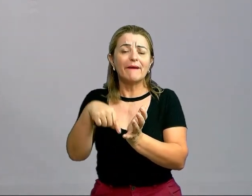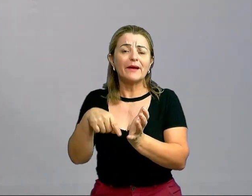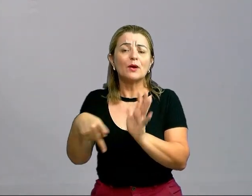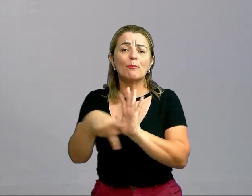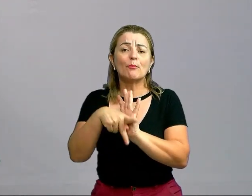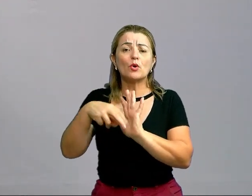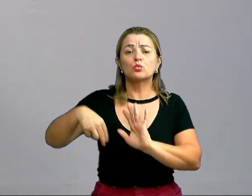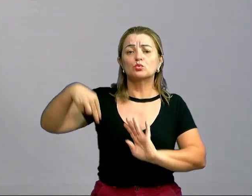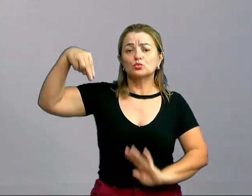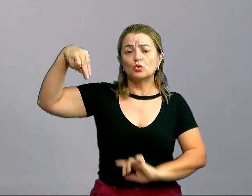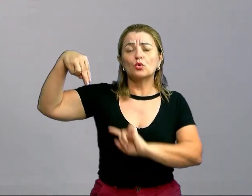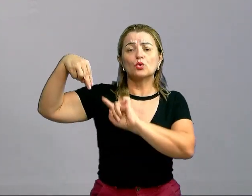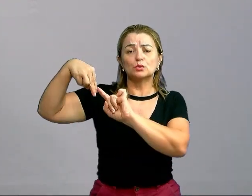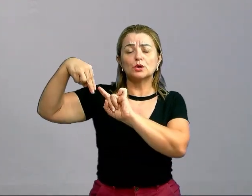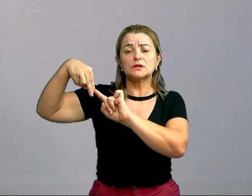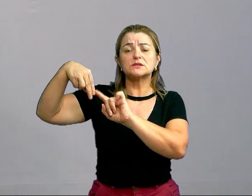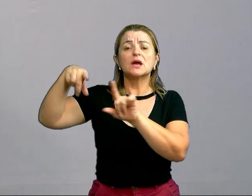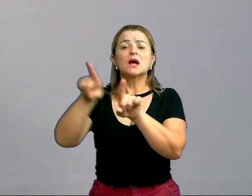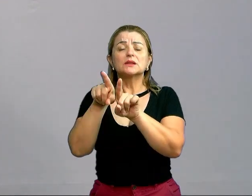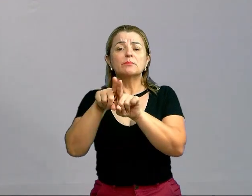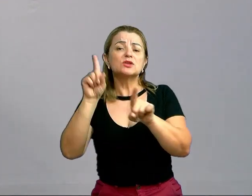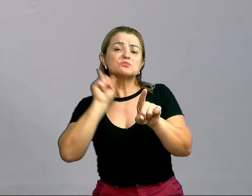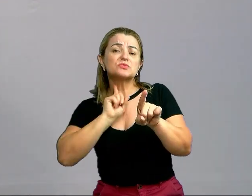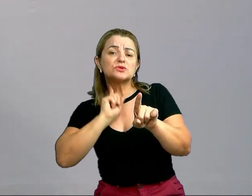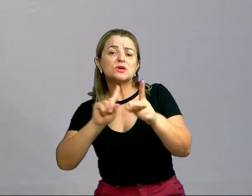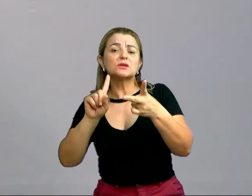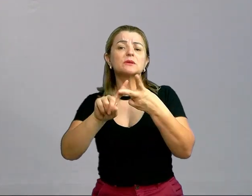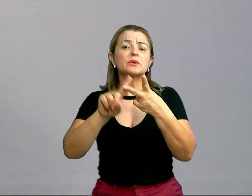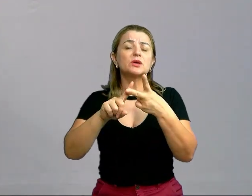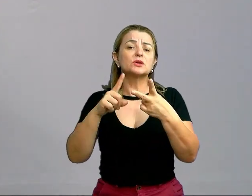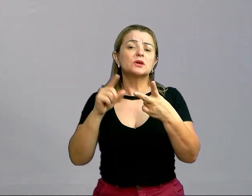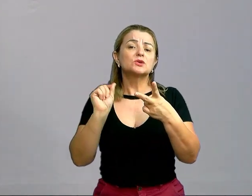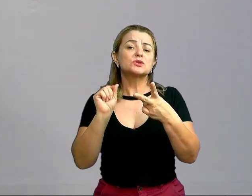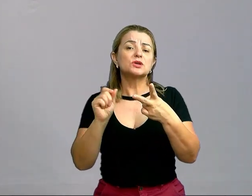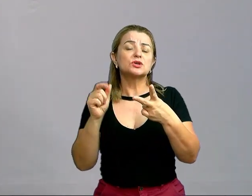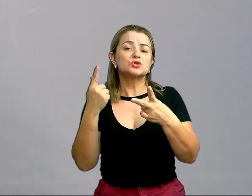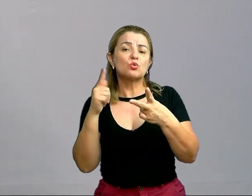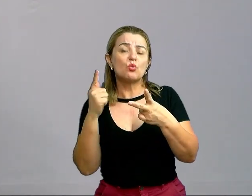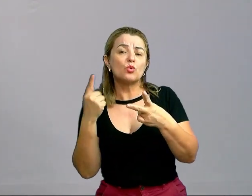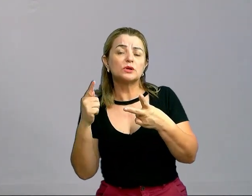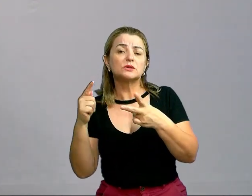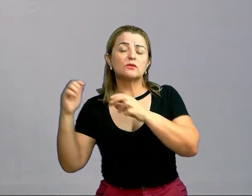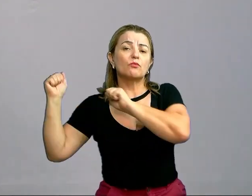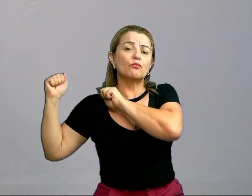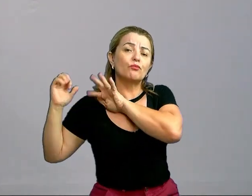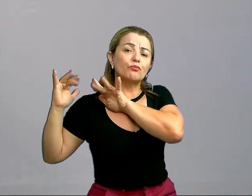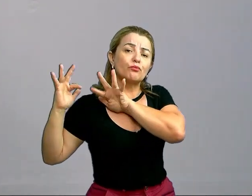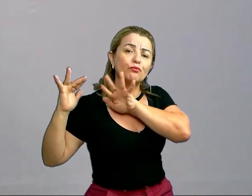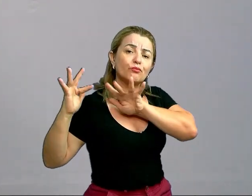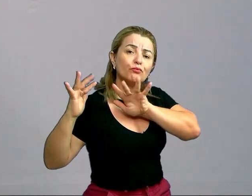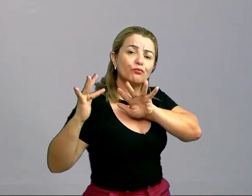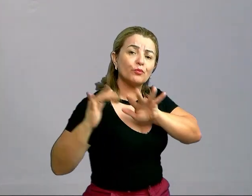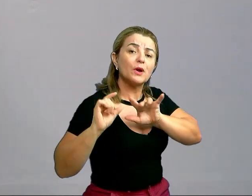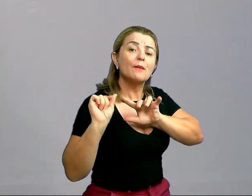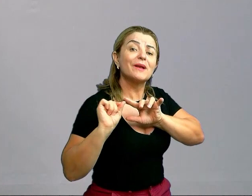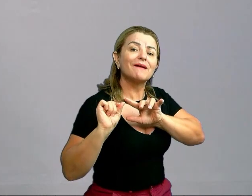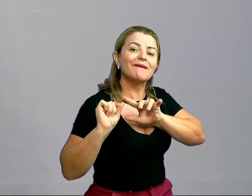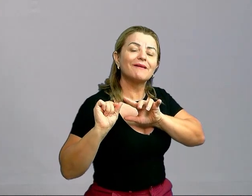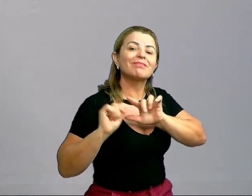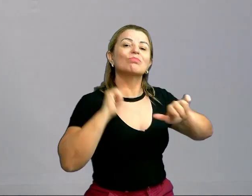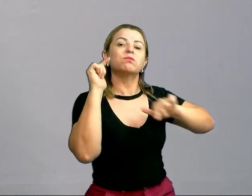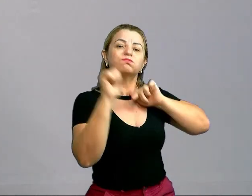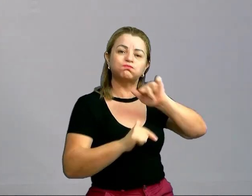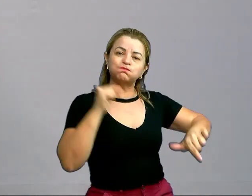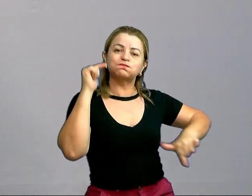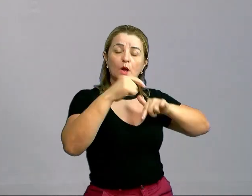de Goiânia, de Minas Gerais e de outras regiões do país trabalhar nessa construção de Brasília. E claro, era uma mão